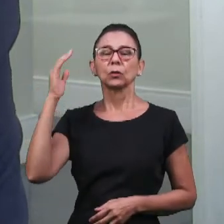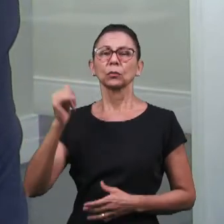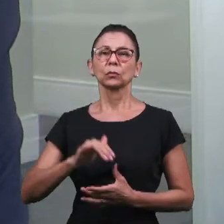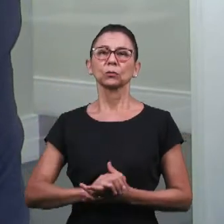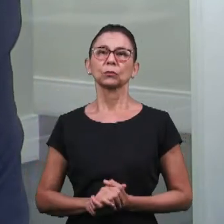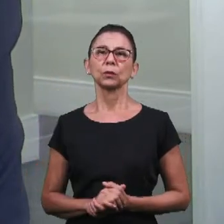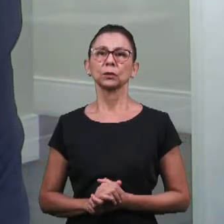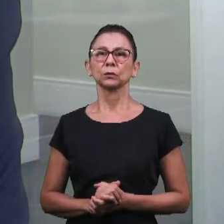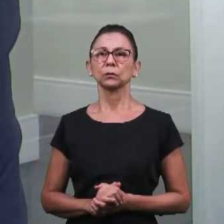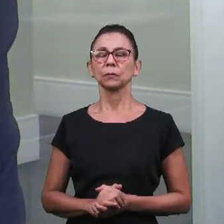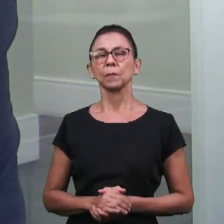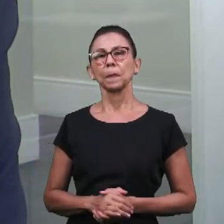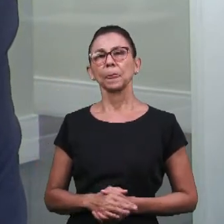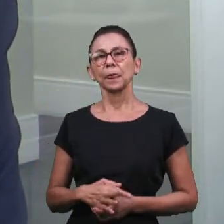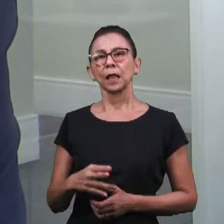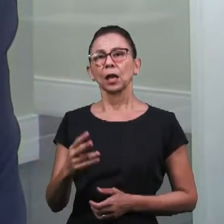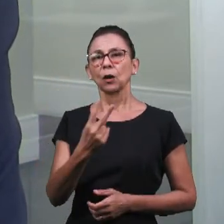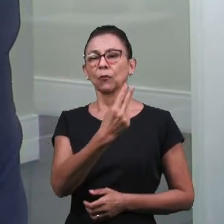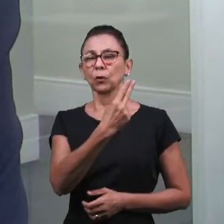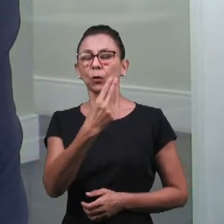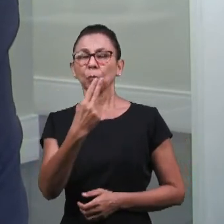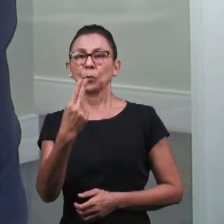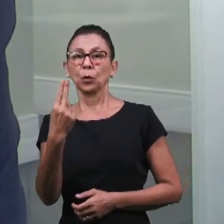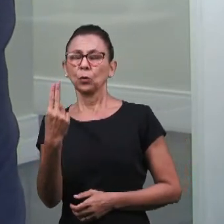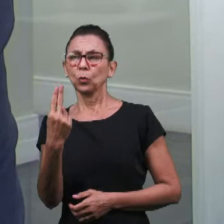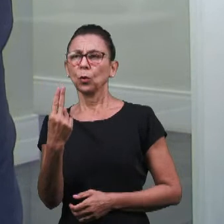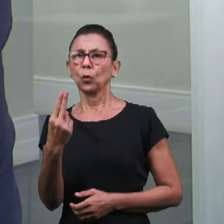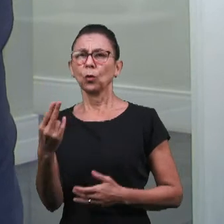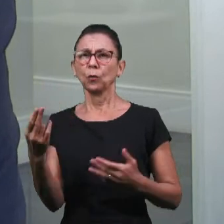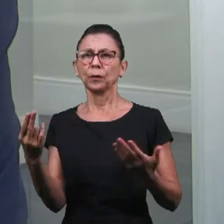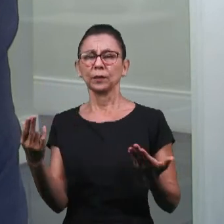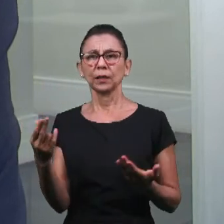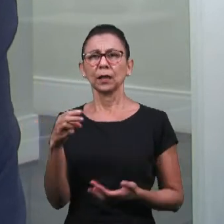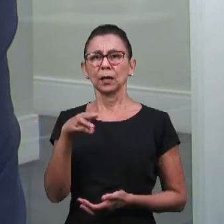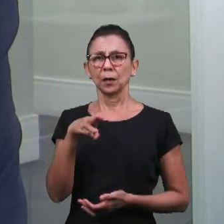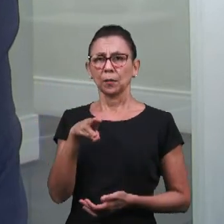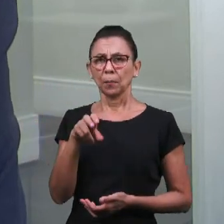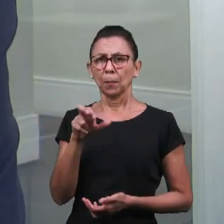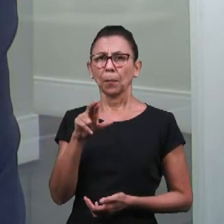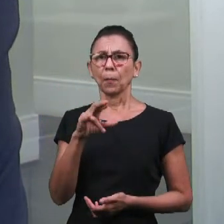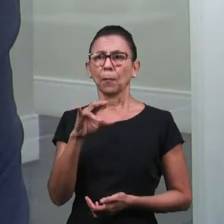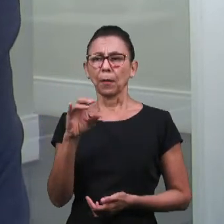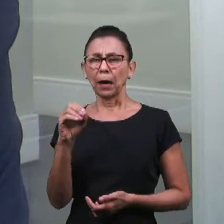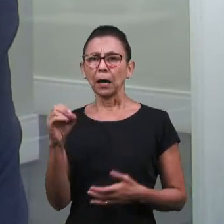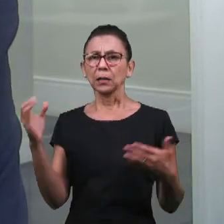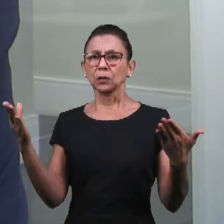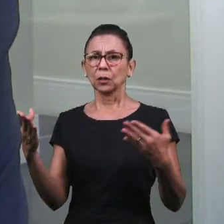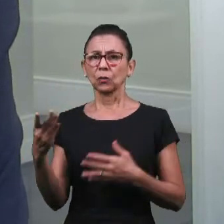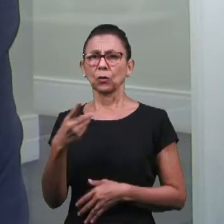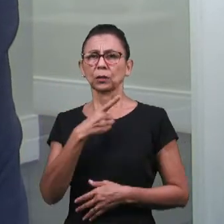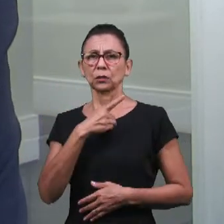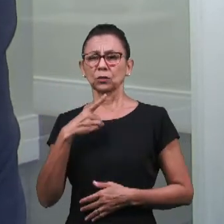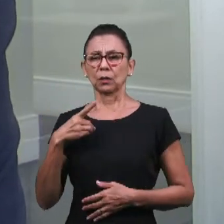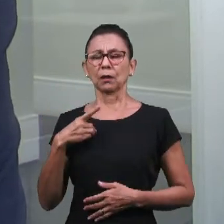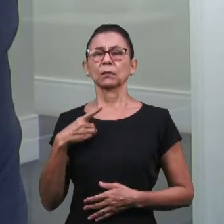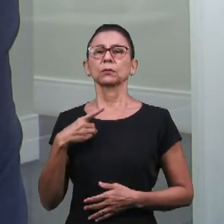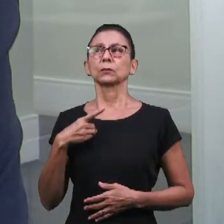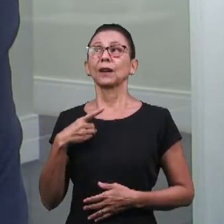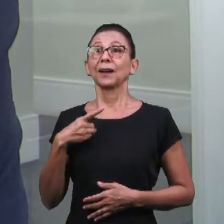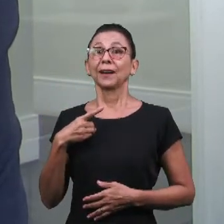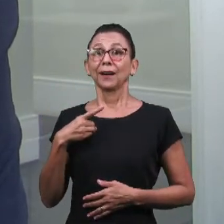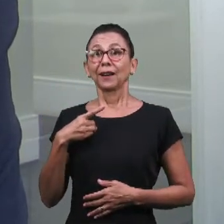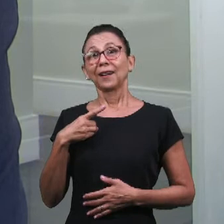para o diaconato o irmão Márcio, né? Eu não me contive, né? De lágrimas de alegria, né? Aleluia. Porque nós